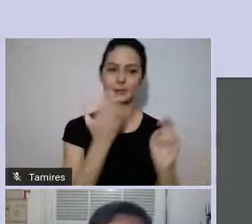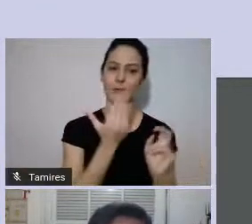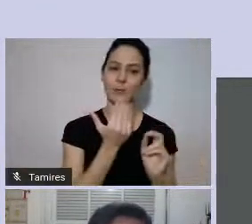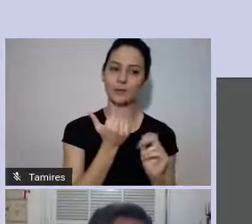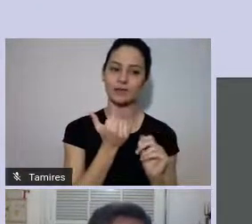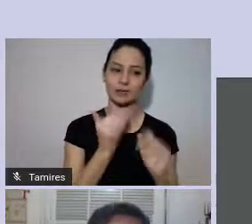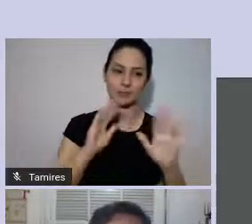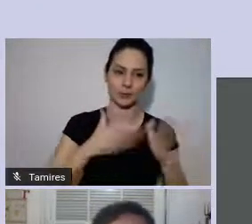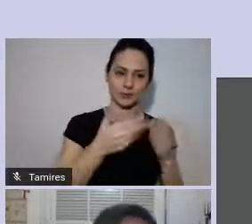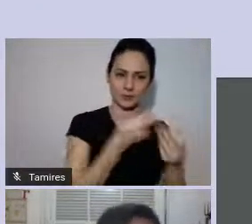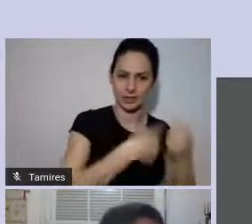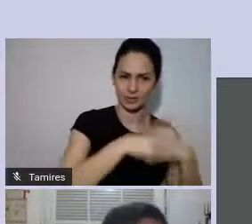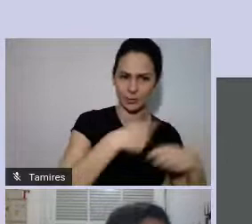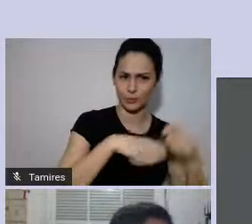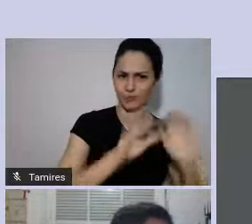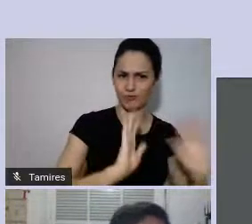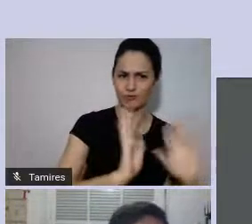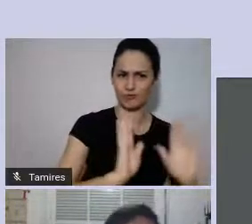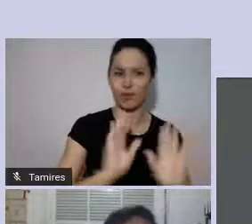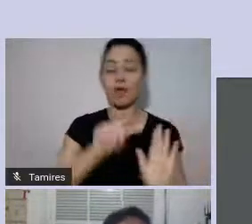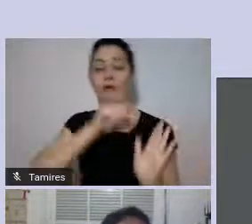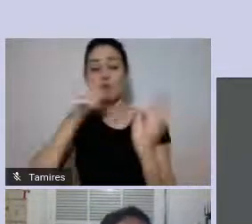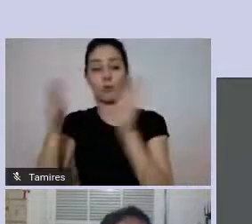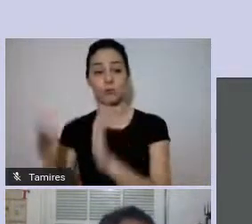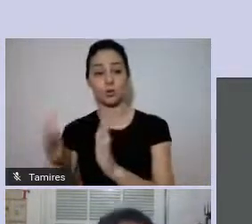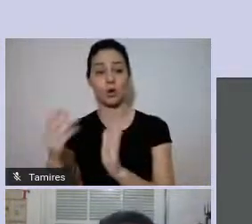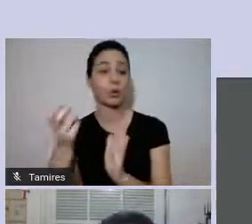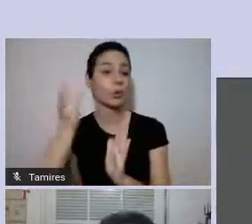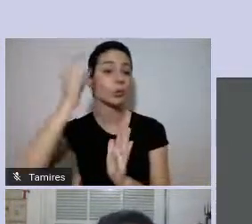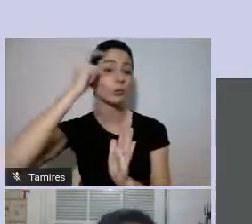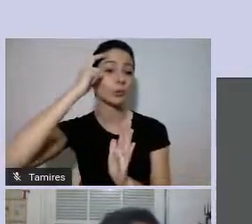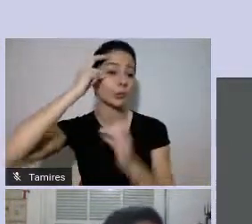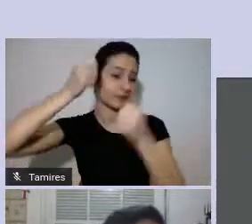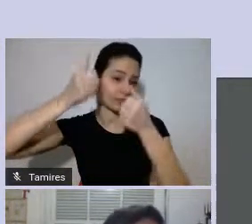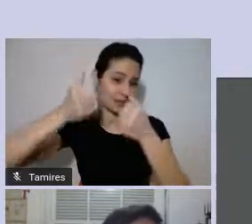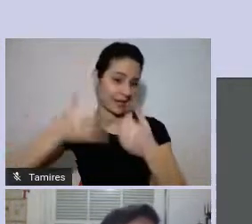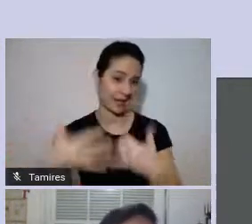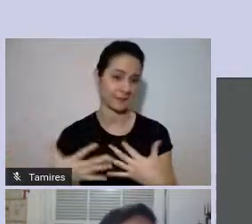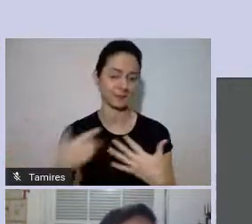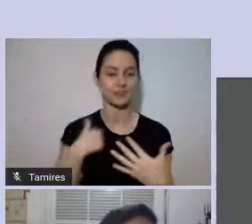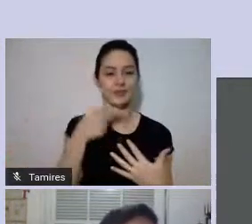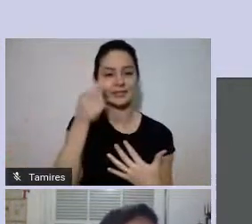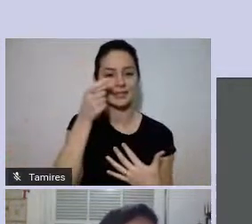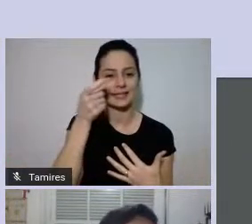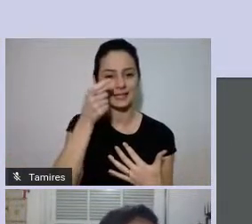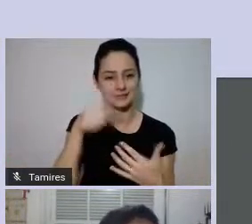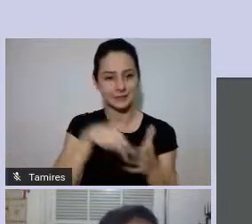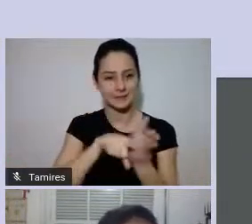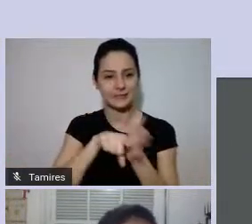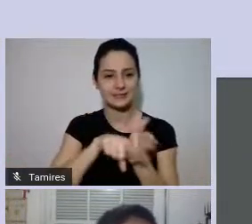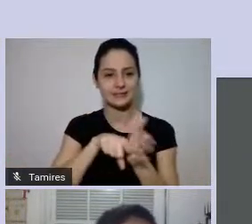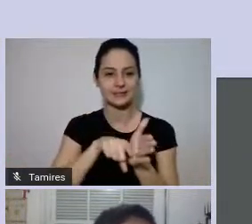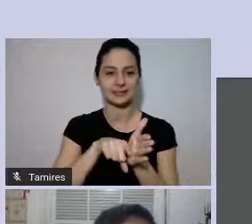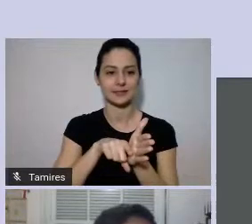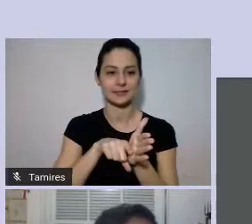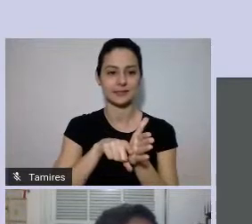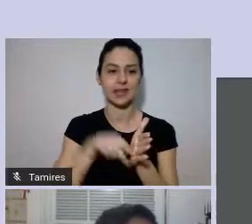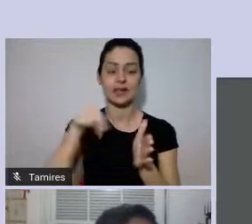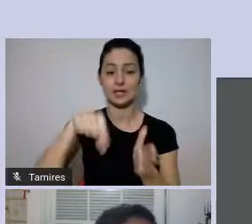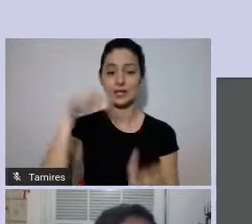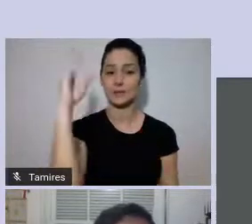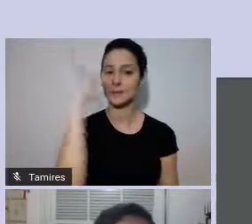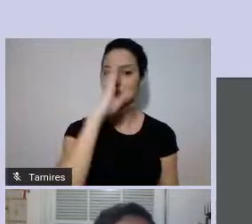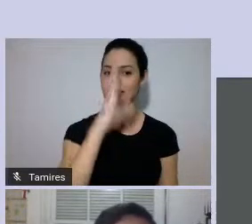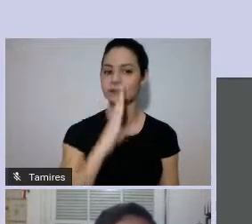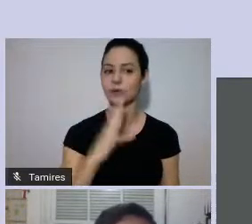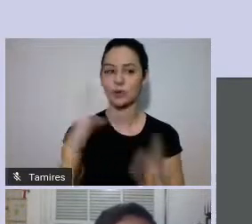de vista da economia, mas da cultura, tá? O meu interesse nessa pesquisa é que a gente tem no Brasil holandês